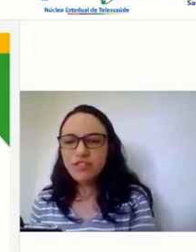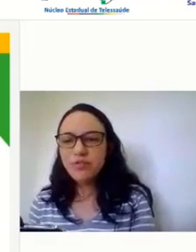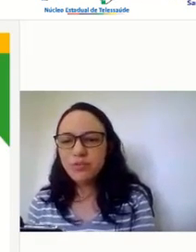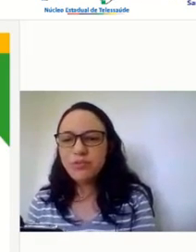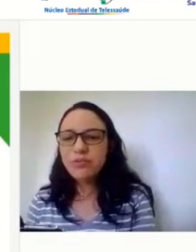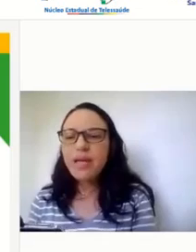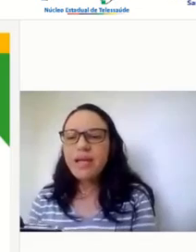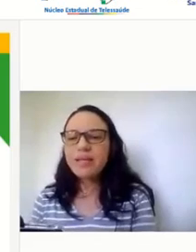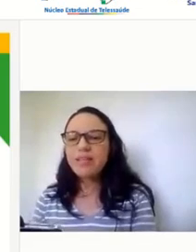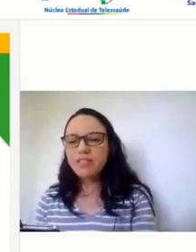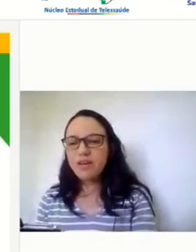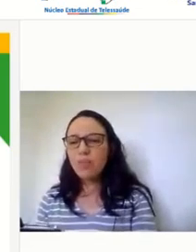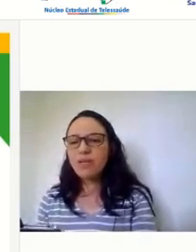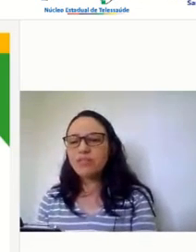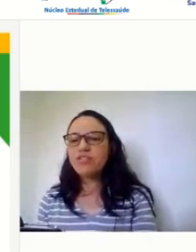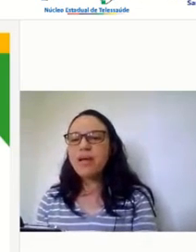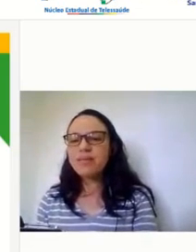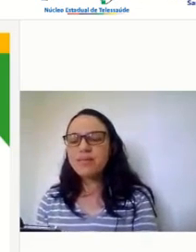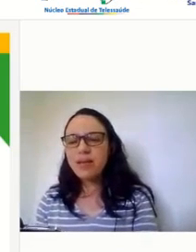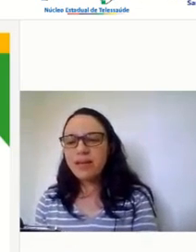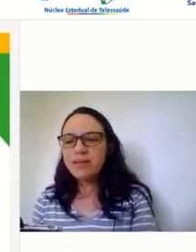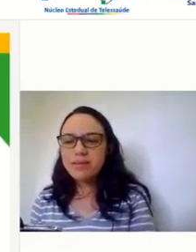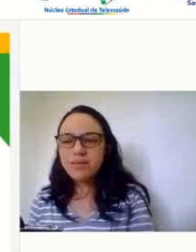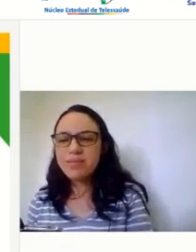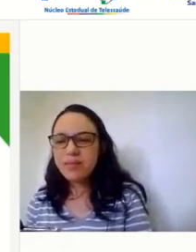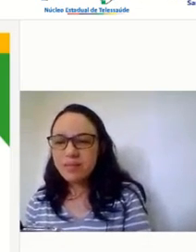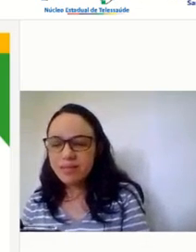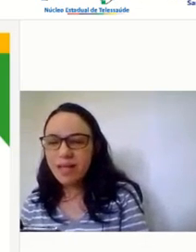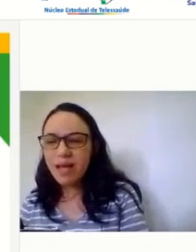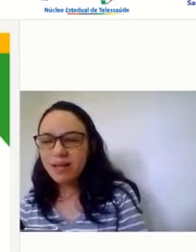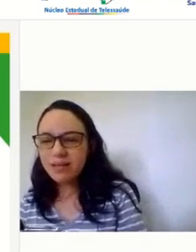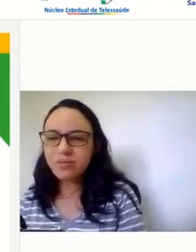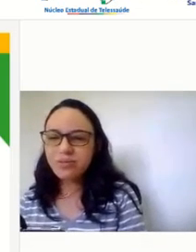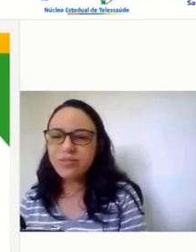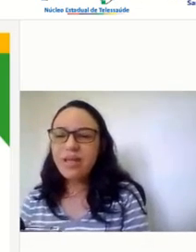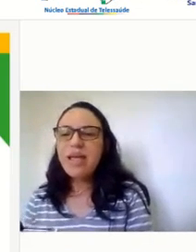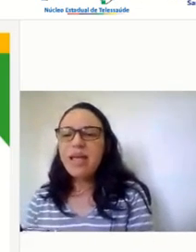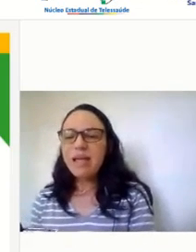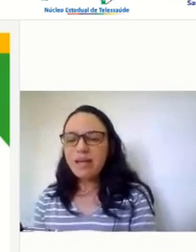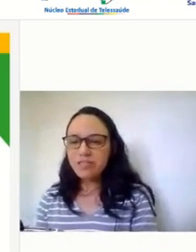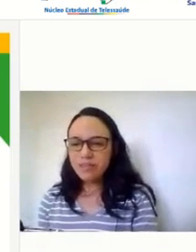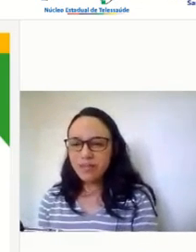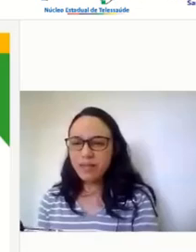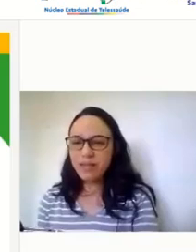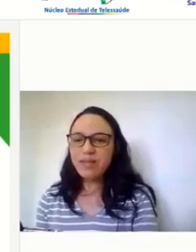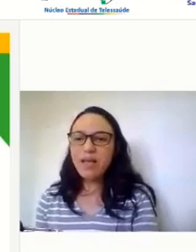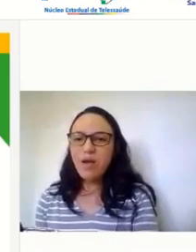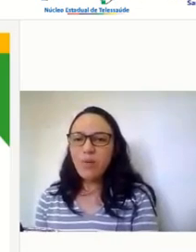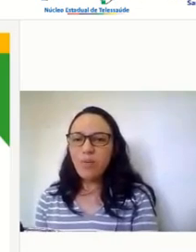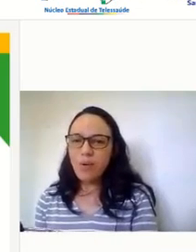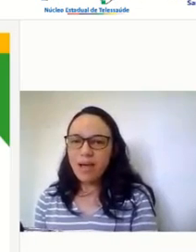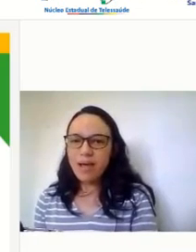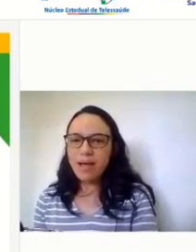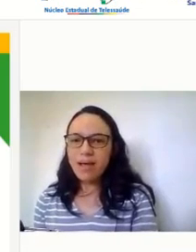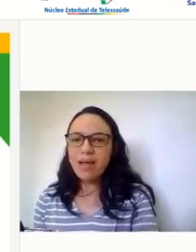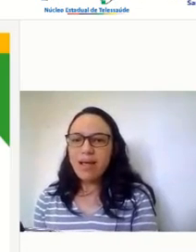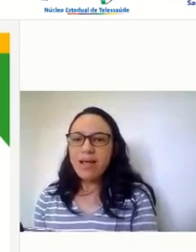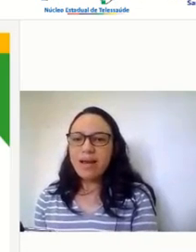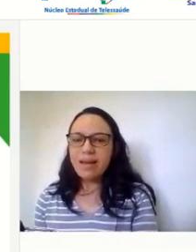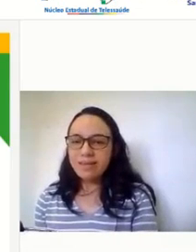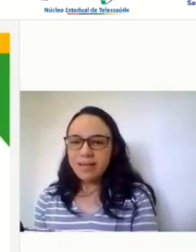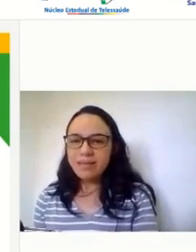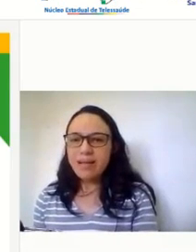pacientes acima de 60 anos eu espero letalidade provocada pela